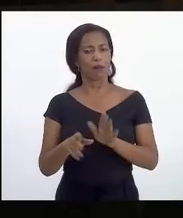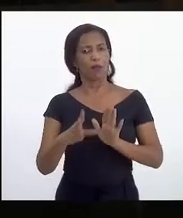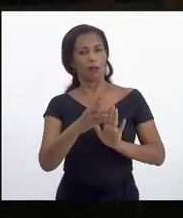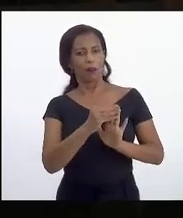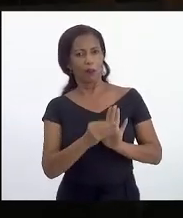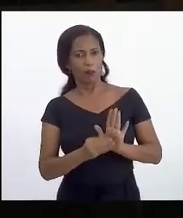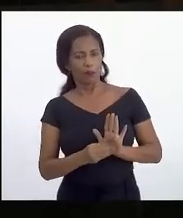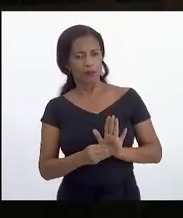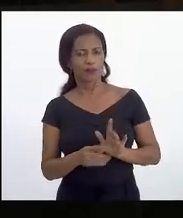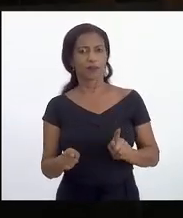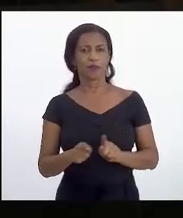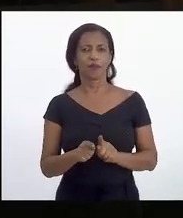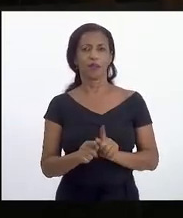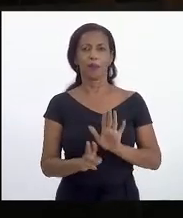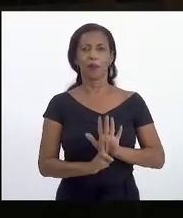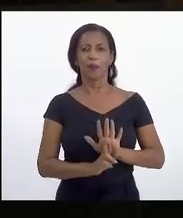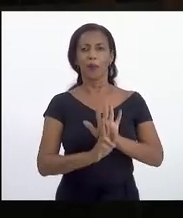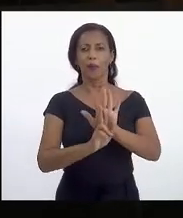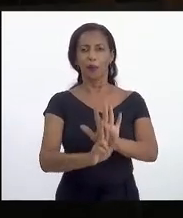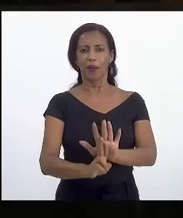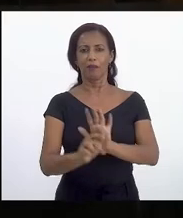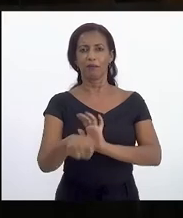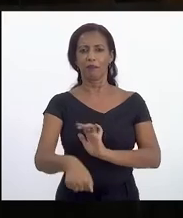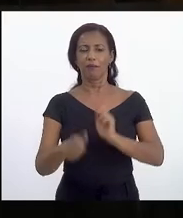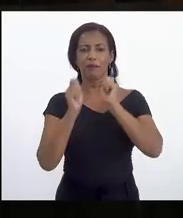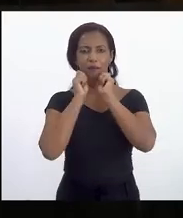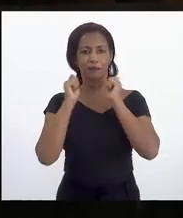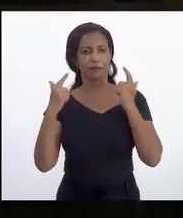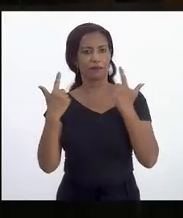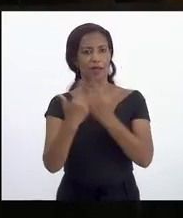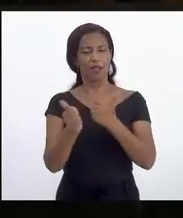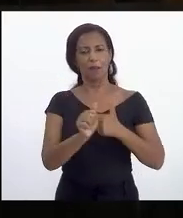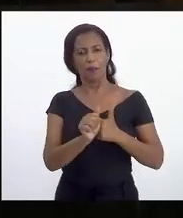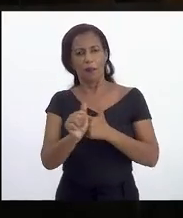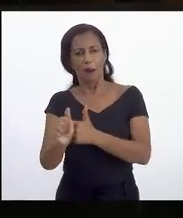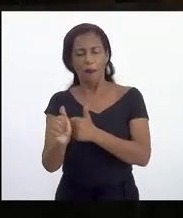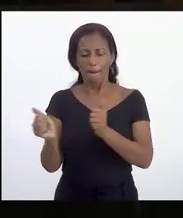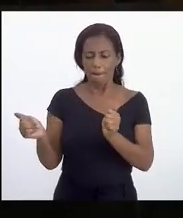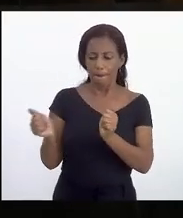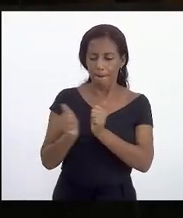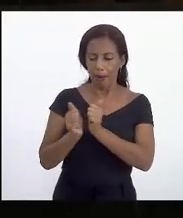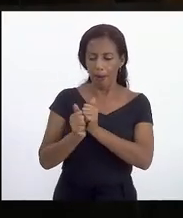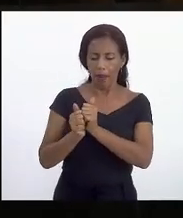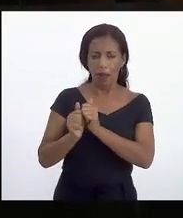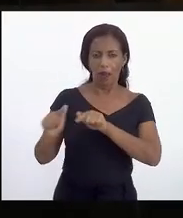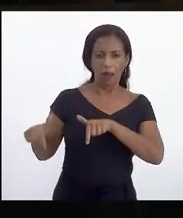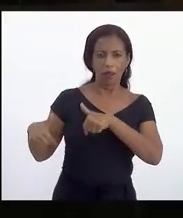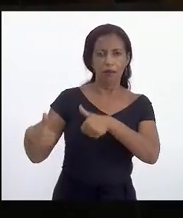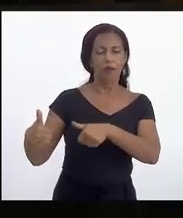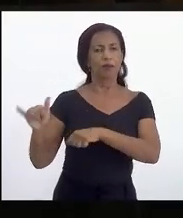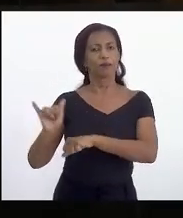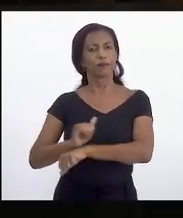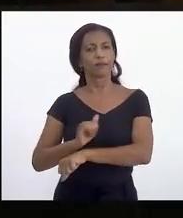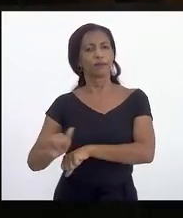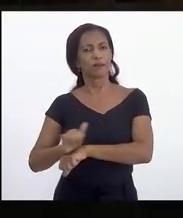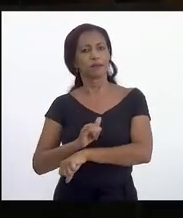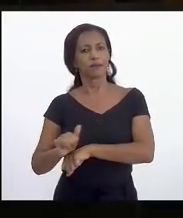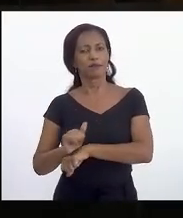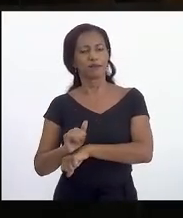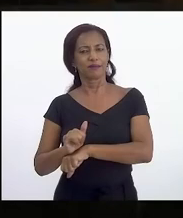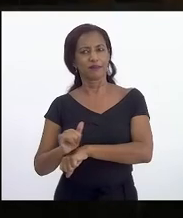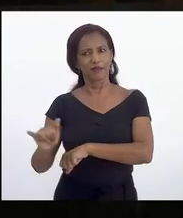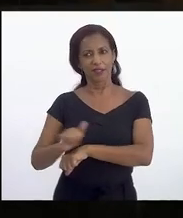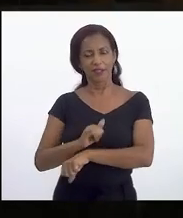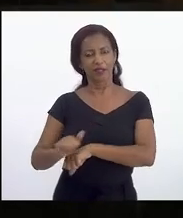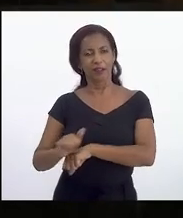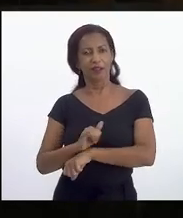composição dela uma representação desta casa para acompanhar de perto as ações o que achas que as